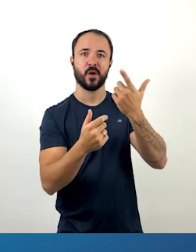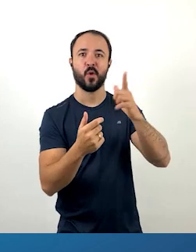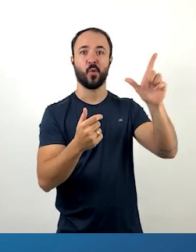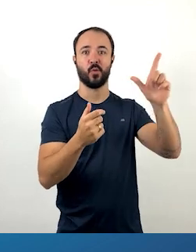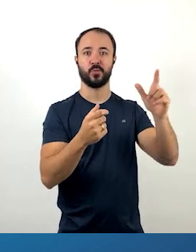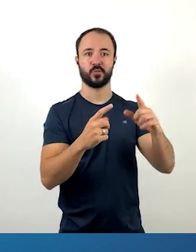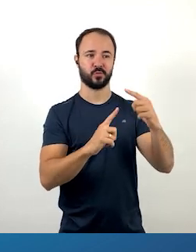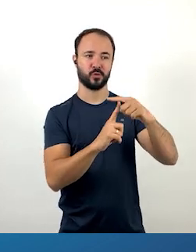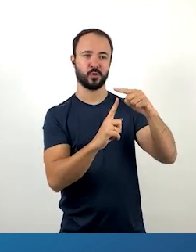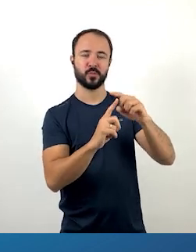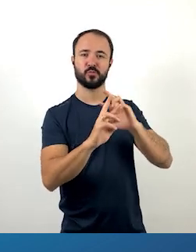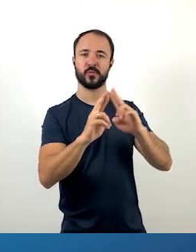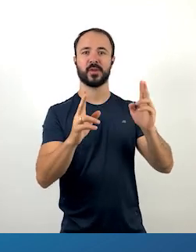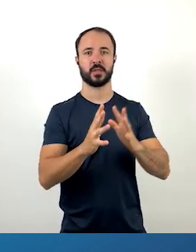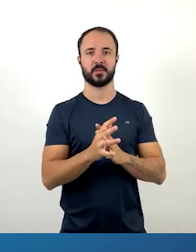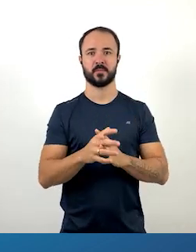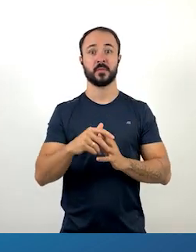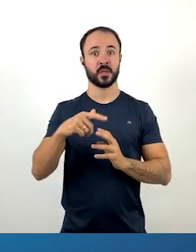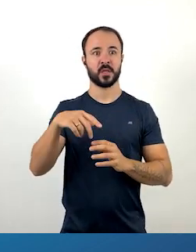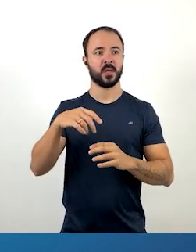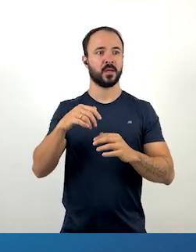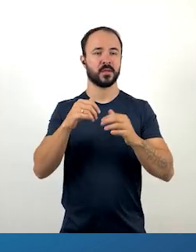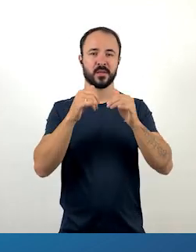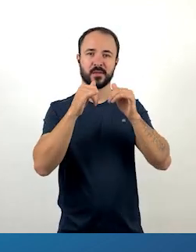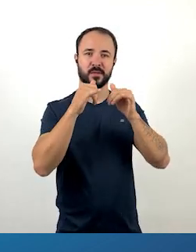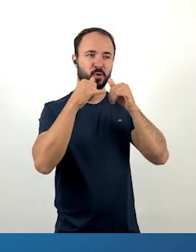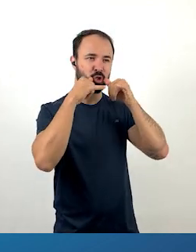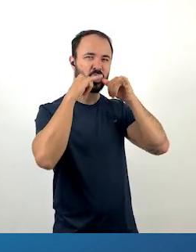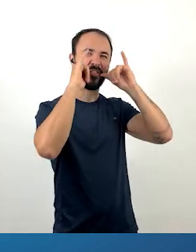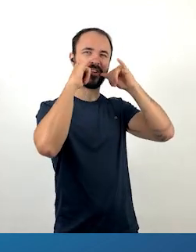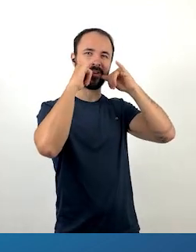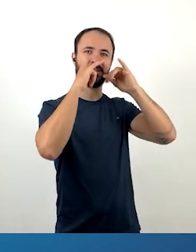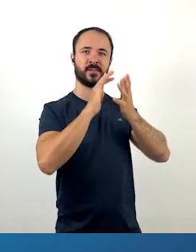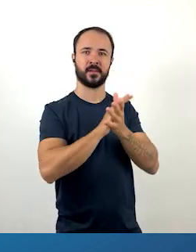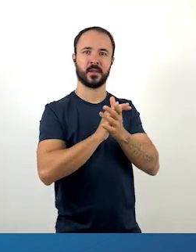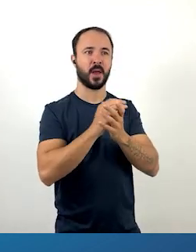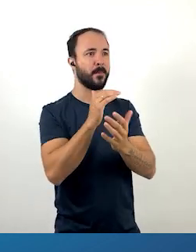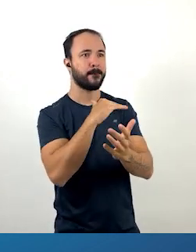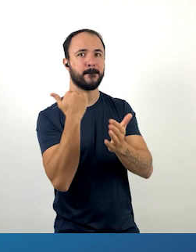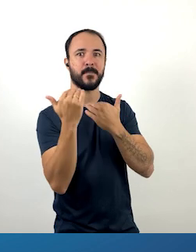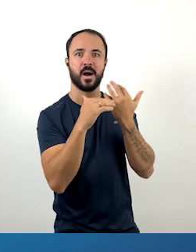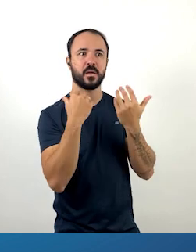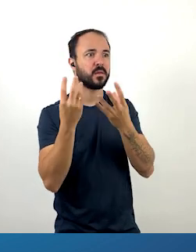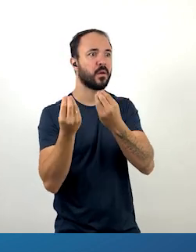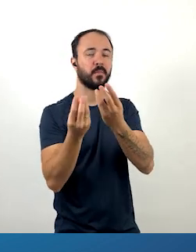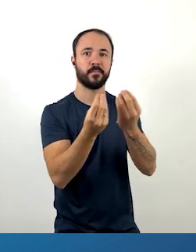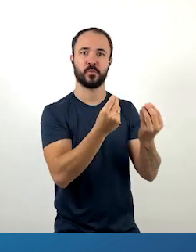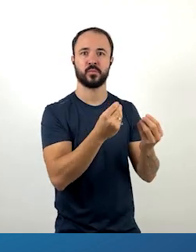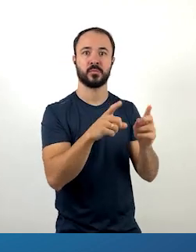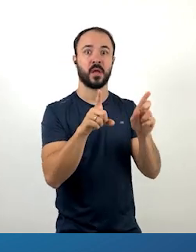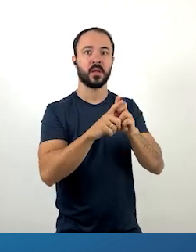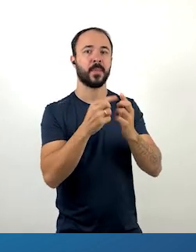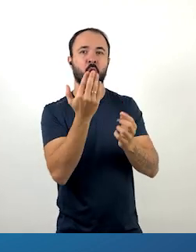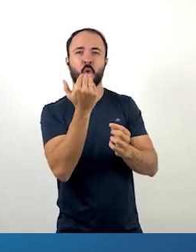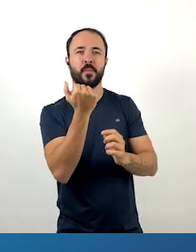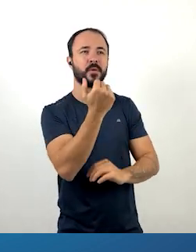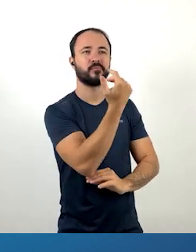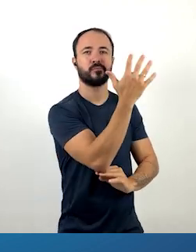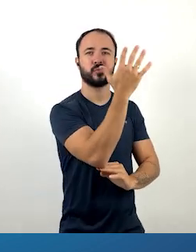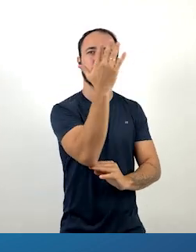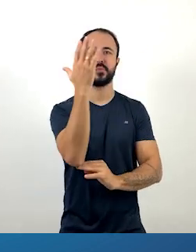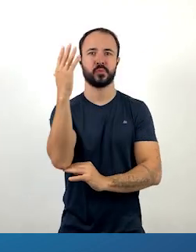sem controle, se reproduz sem controle. Hoje ele é responsável por acabar com muitas culturas agrícolas e é um grande